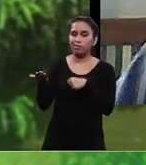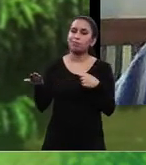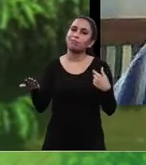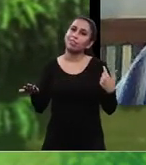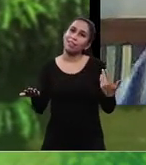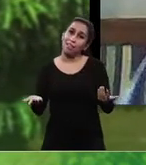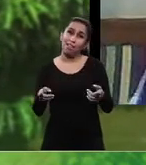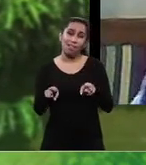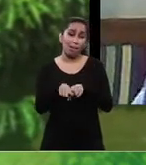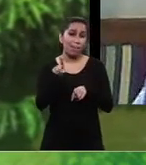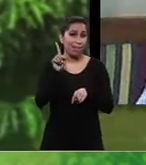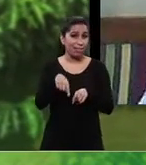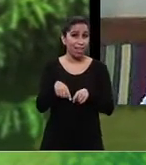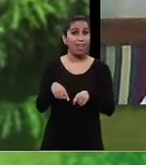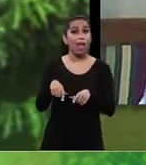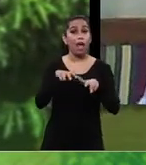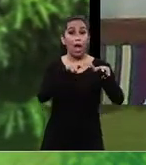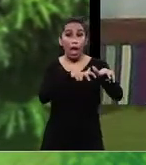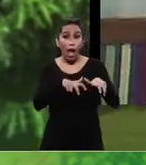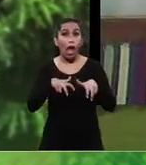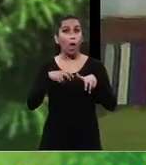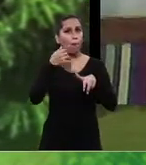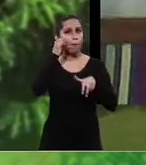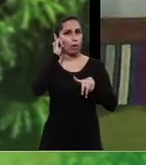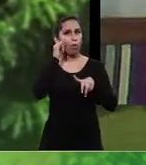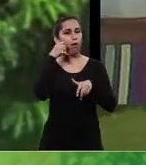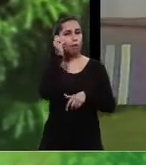grandeza que é a agropecuária brasileira. É isso.